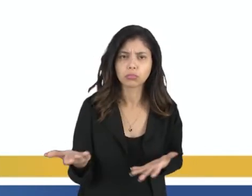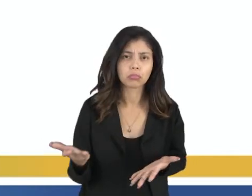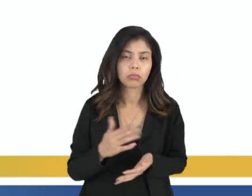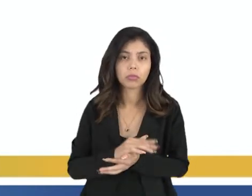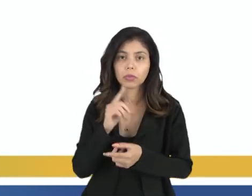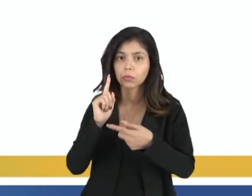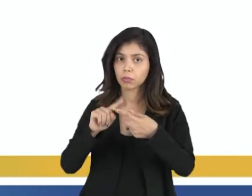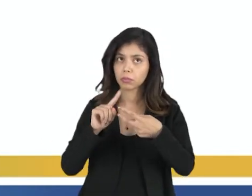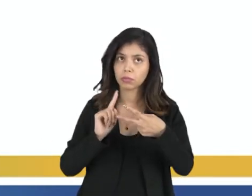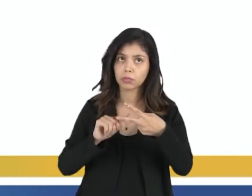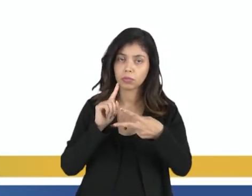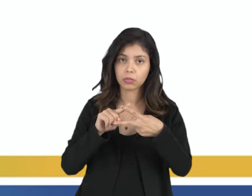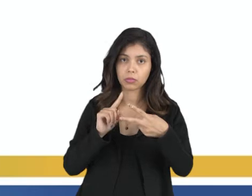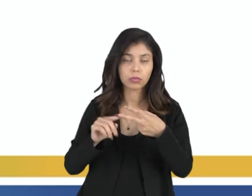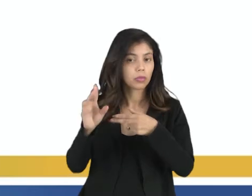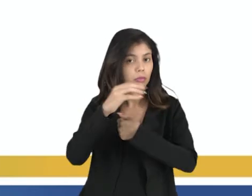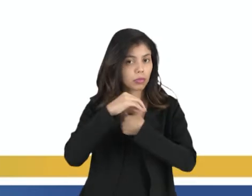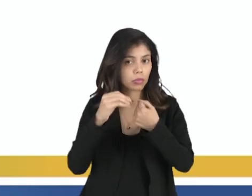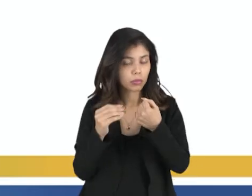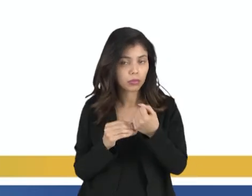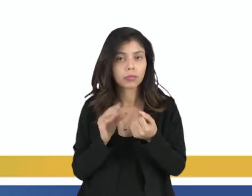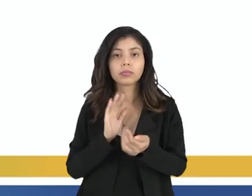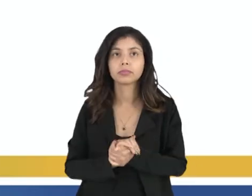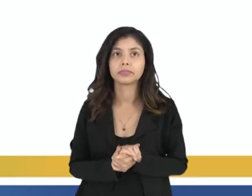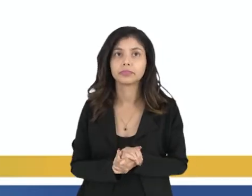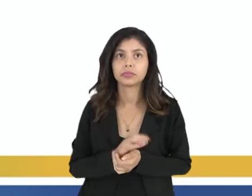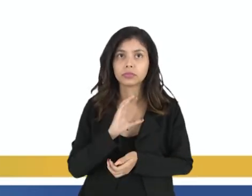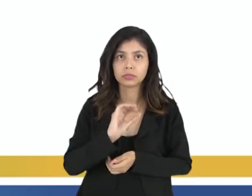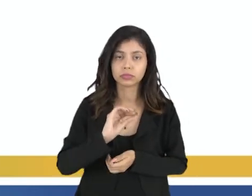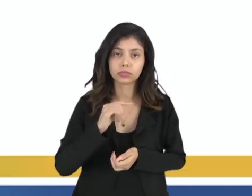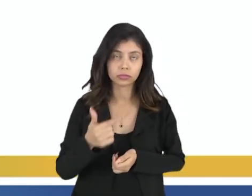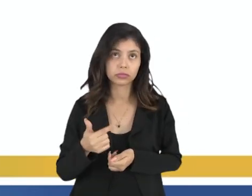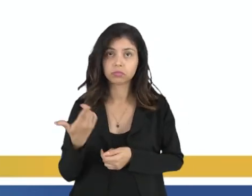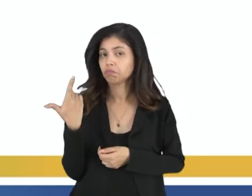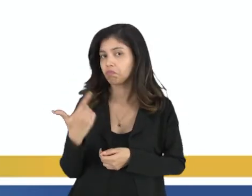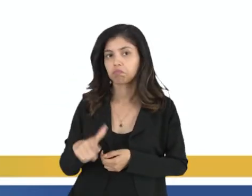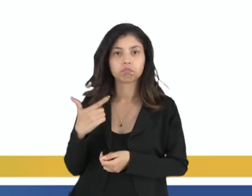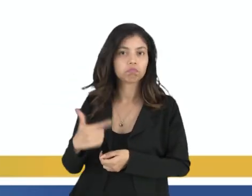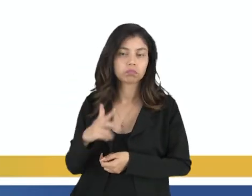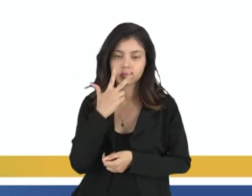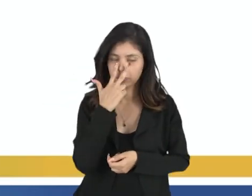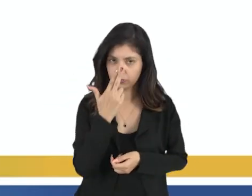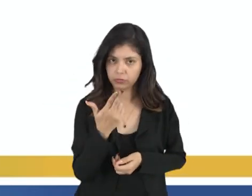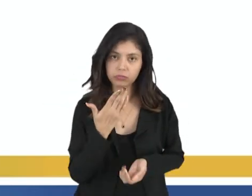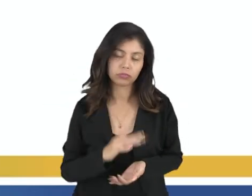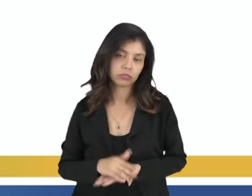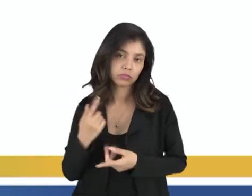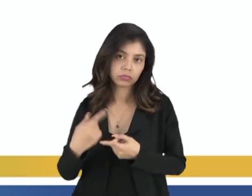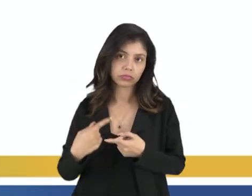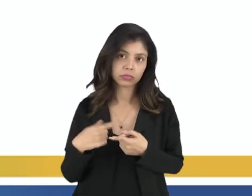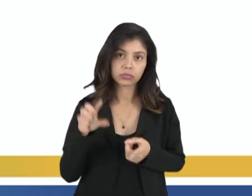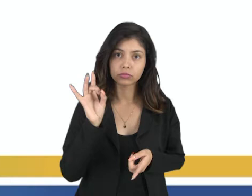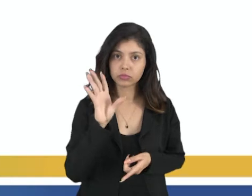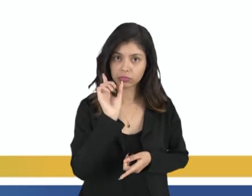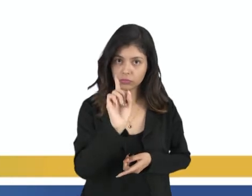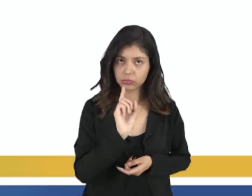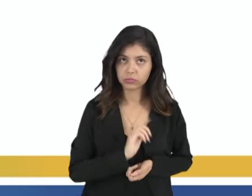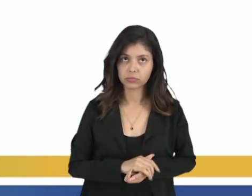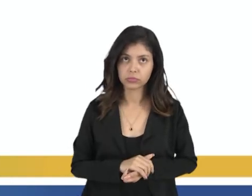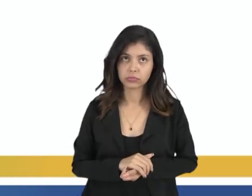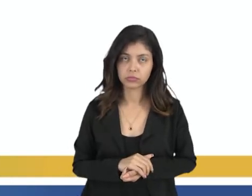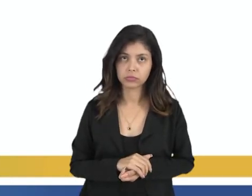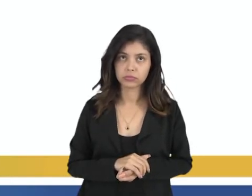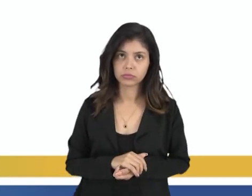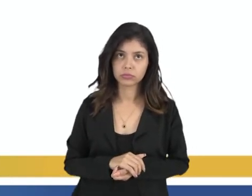tem 2 moléculas. E no oxigênio não aparece nenhum número, porque subentende-se que é 1, ok?